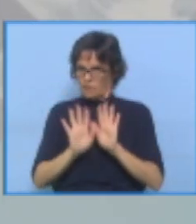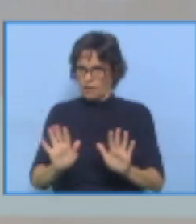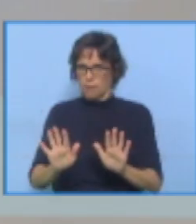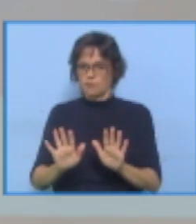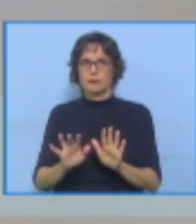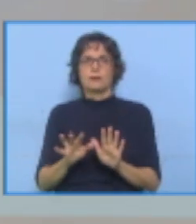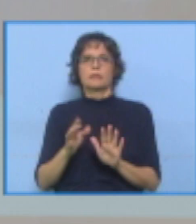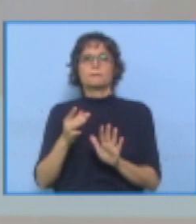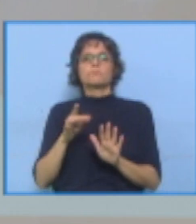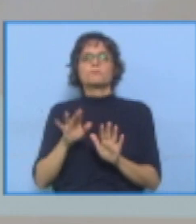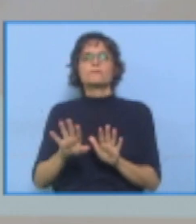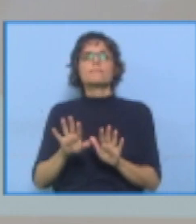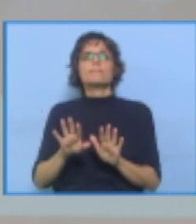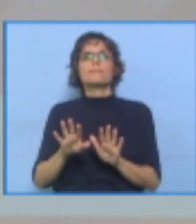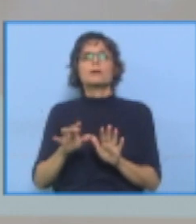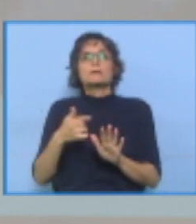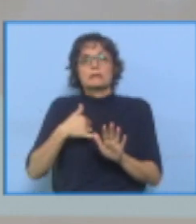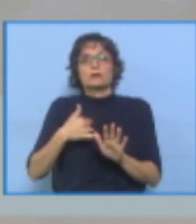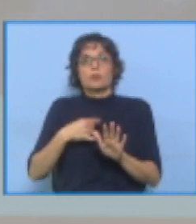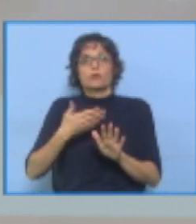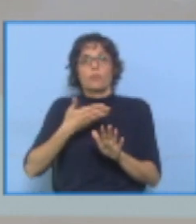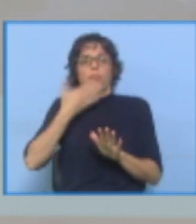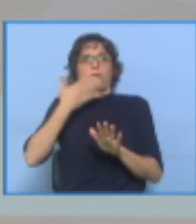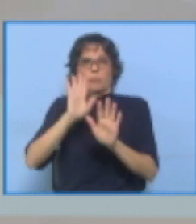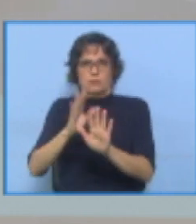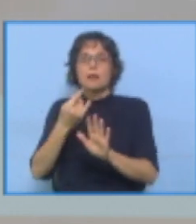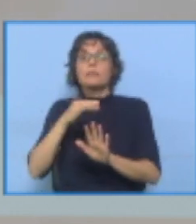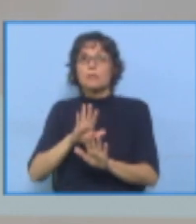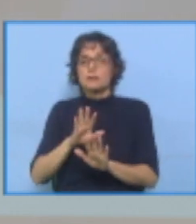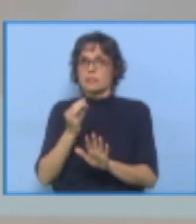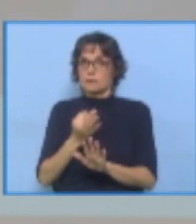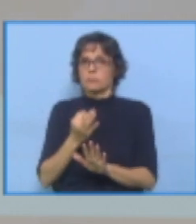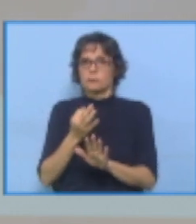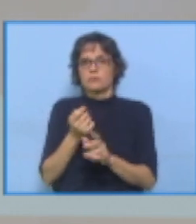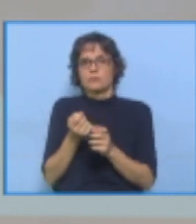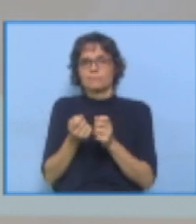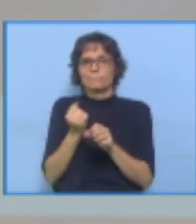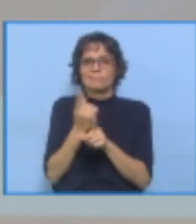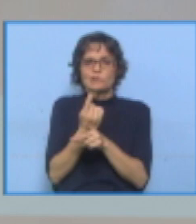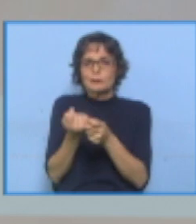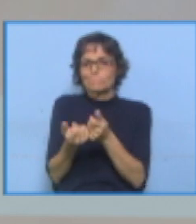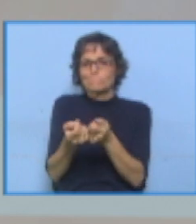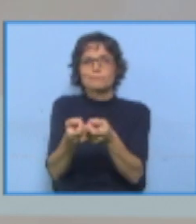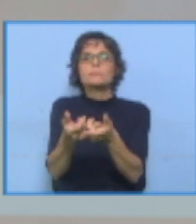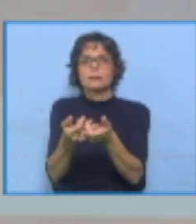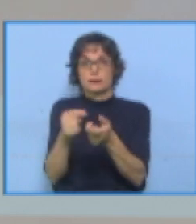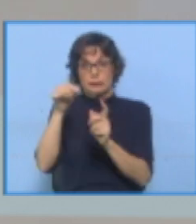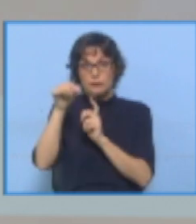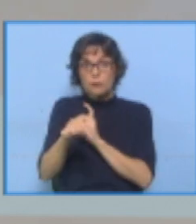estamos a ir caricaturando, não é? Mas há muitas outras pequenas coisas com as quais todos